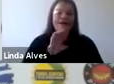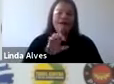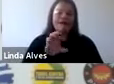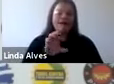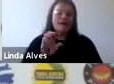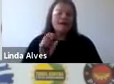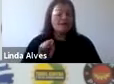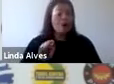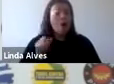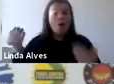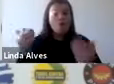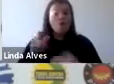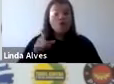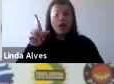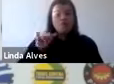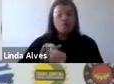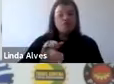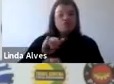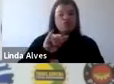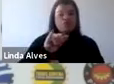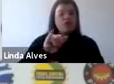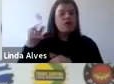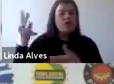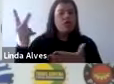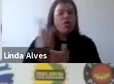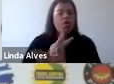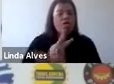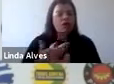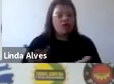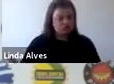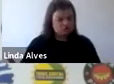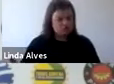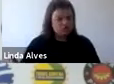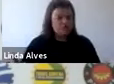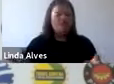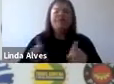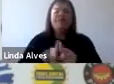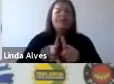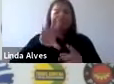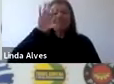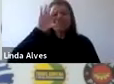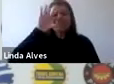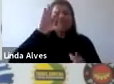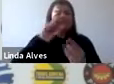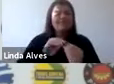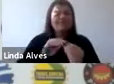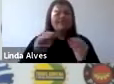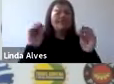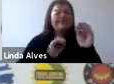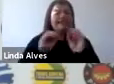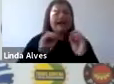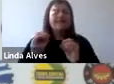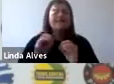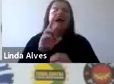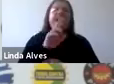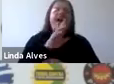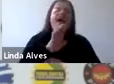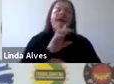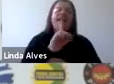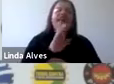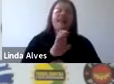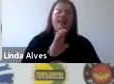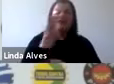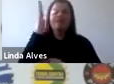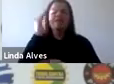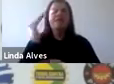evento importante no Palácio, onde iriam conversar sobre esse assunto. Também não se define o valor da Rede Brasil. Eu quero que você analise aqui para nós